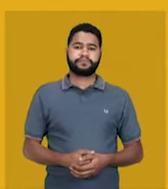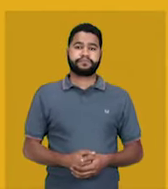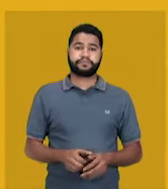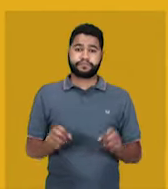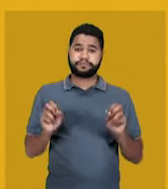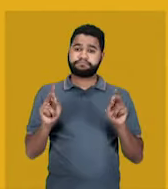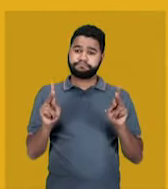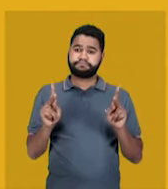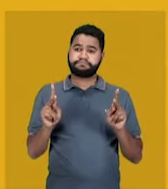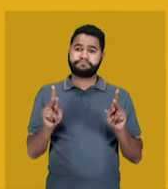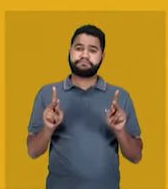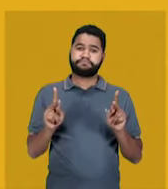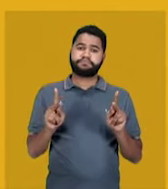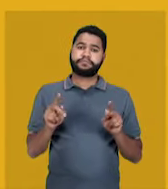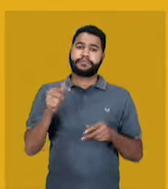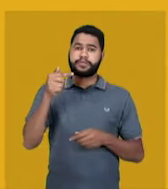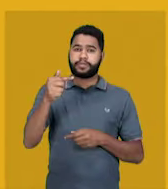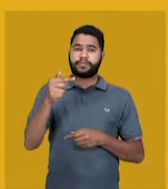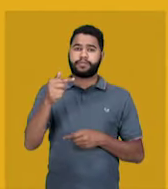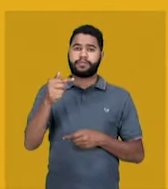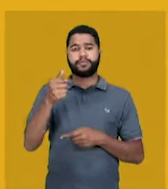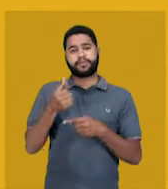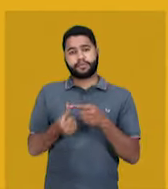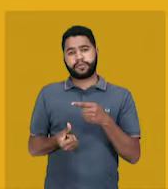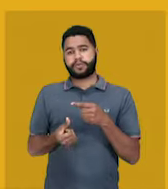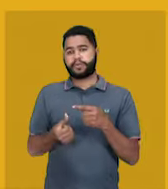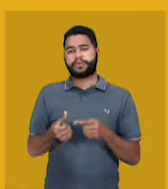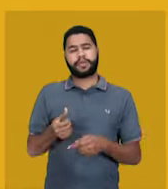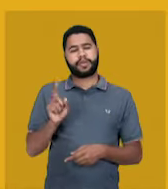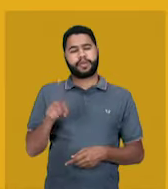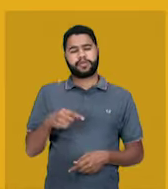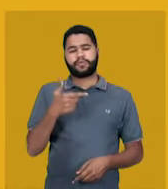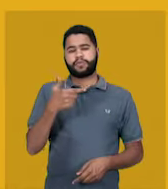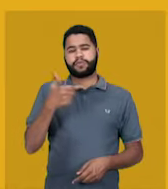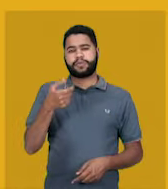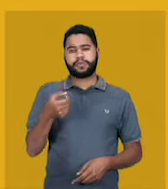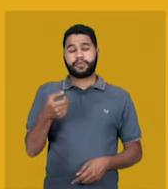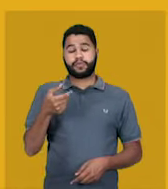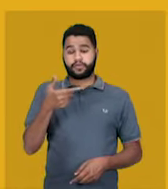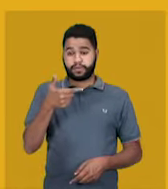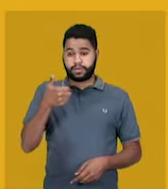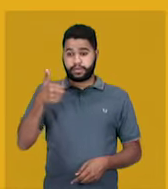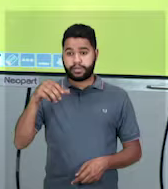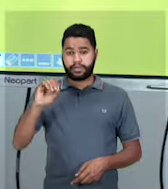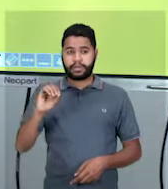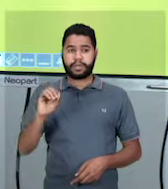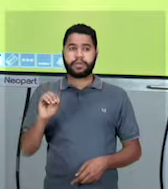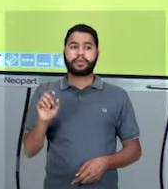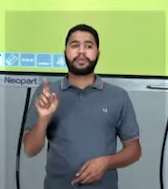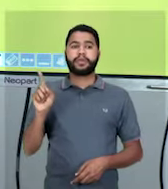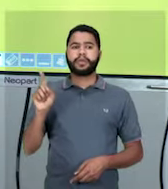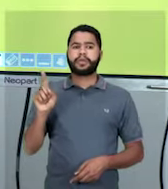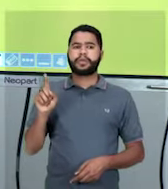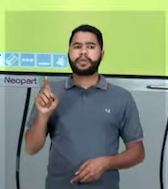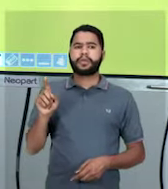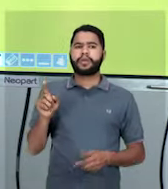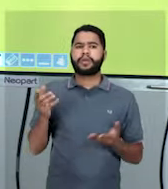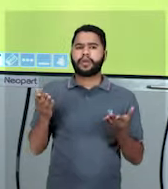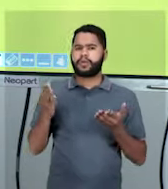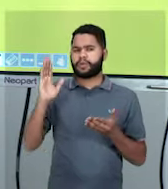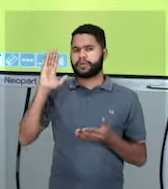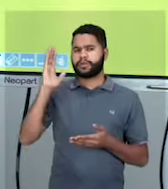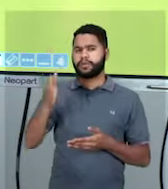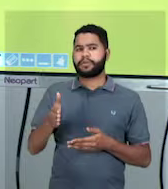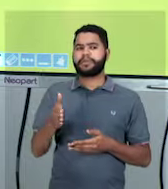Ok? Então, 7π sobre 6, 210 graus. Então, essa aqui nós vamos fazer, essa outra nós vamos fazer de forma mais direta, ó,